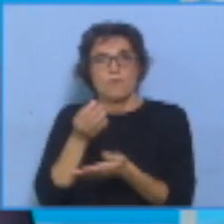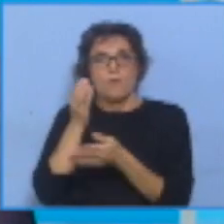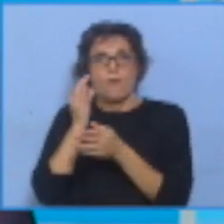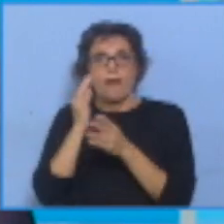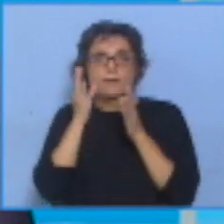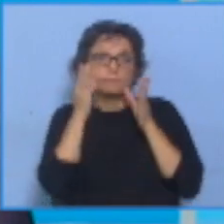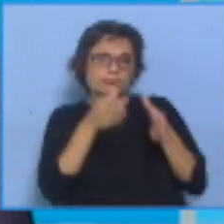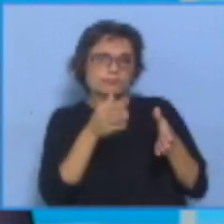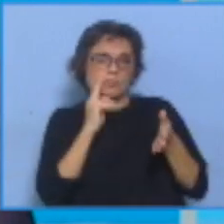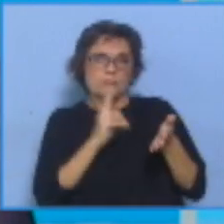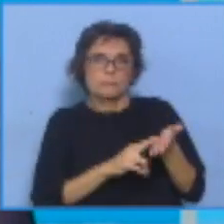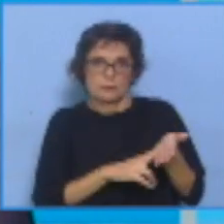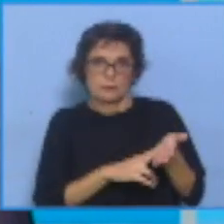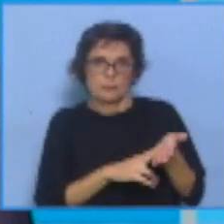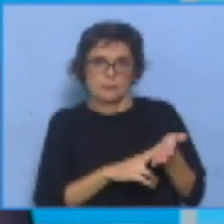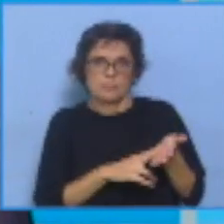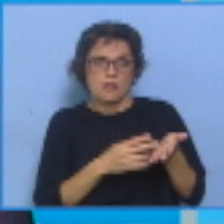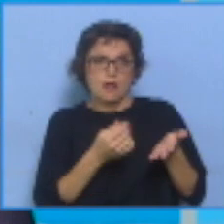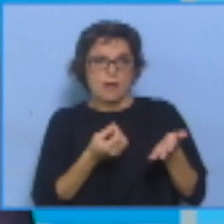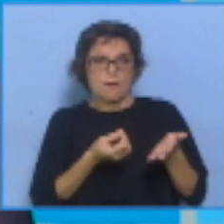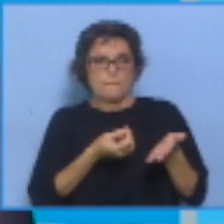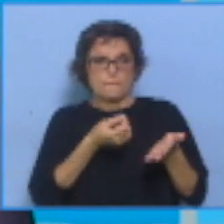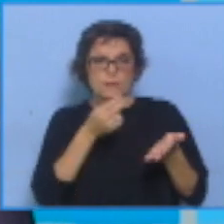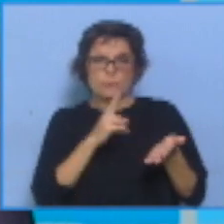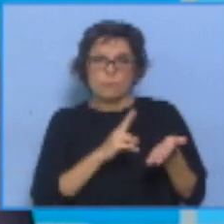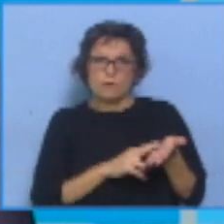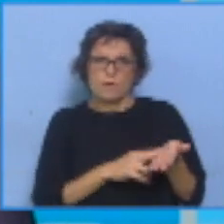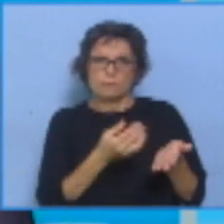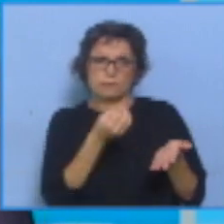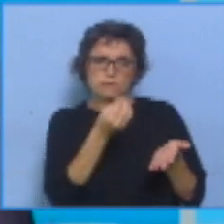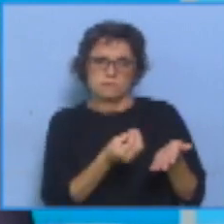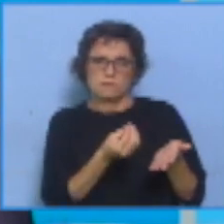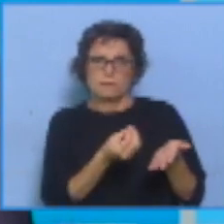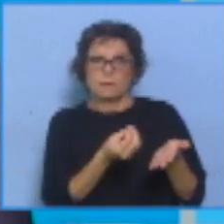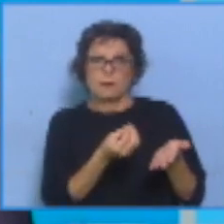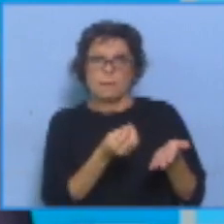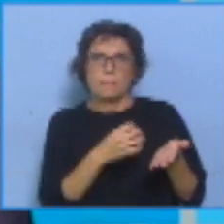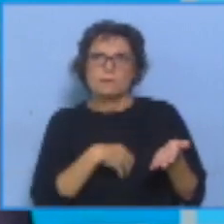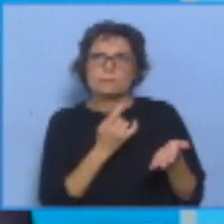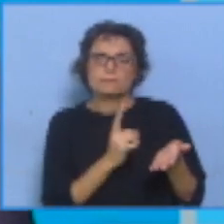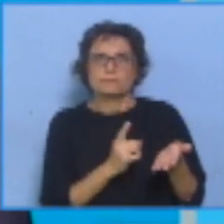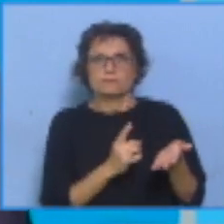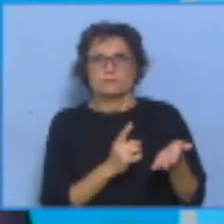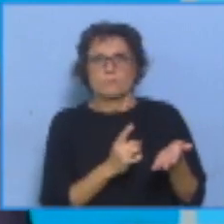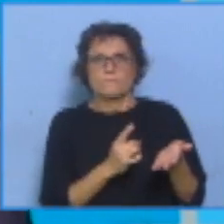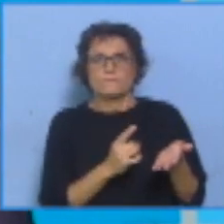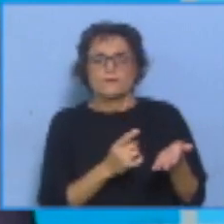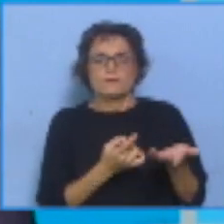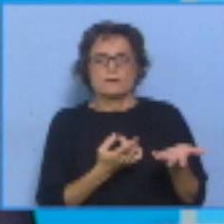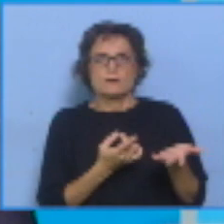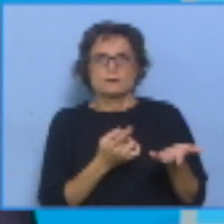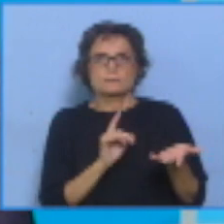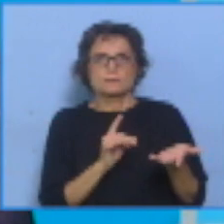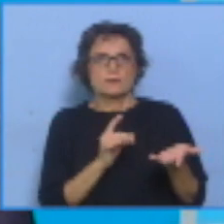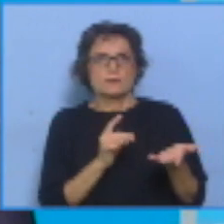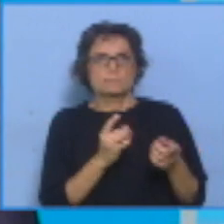real, mas no sentido mais nobre da palavra. Não aquele real que nós normalmente chamamos real,